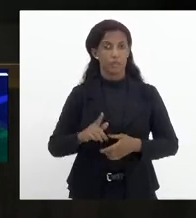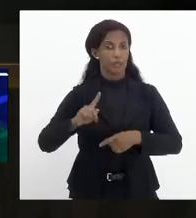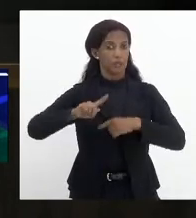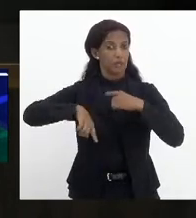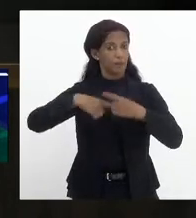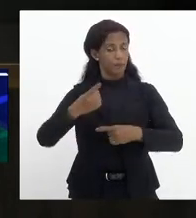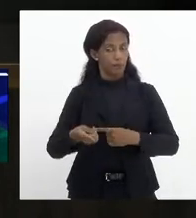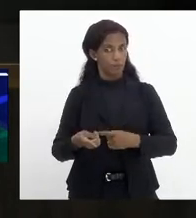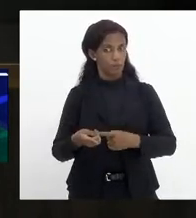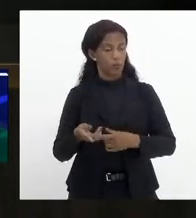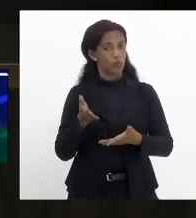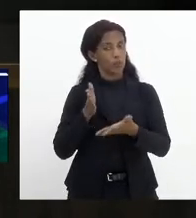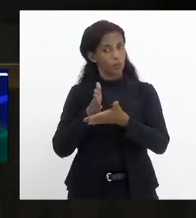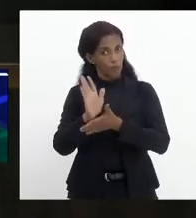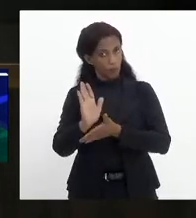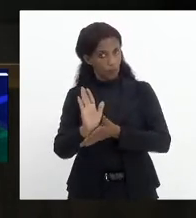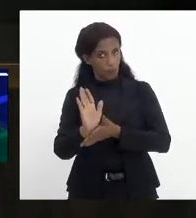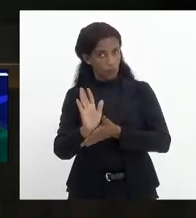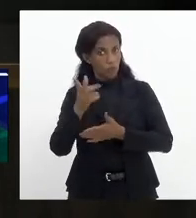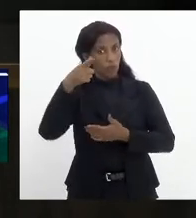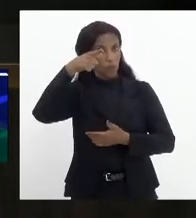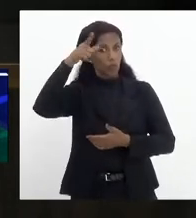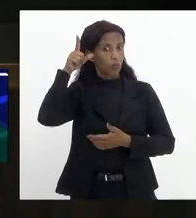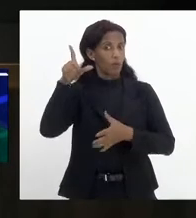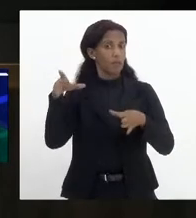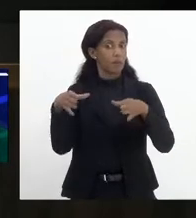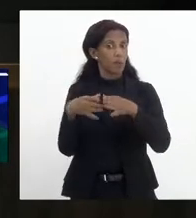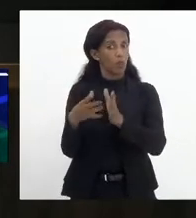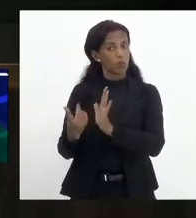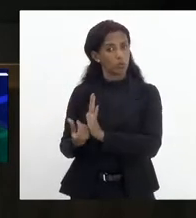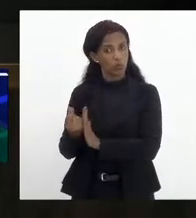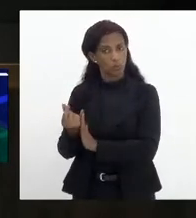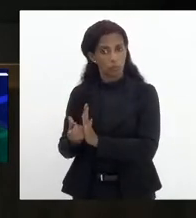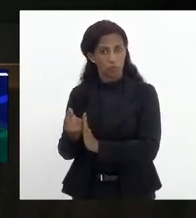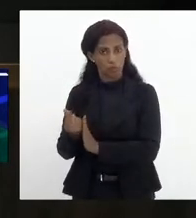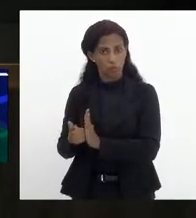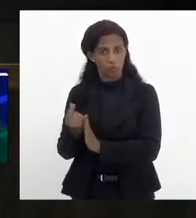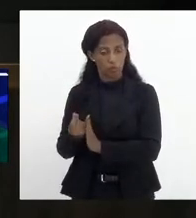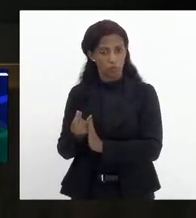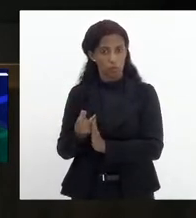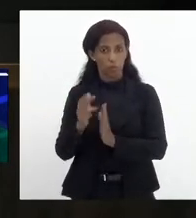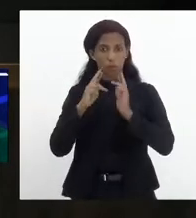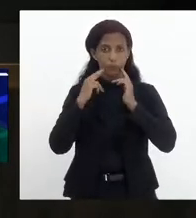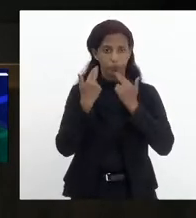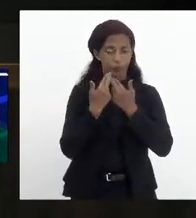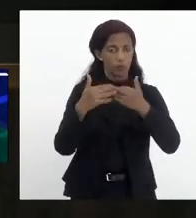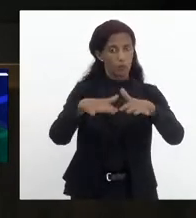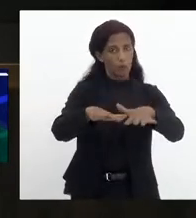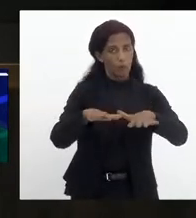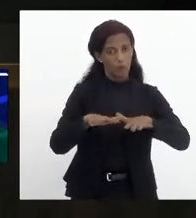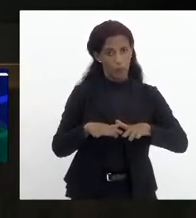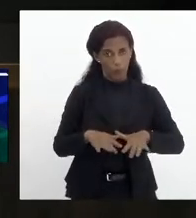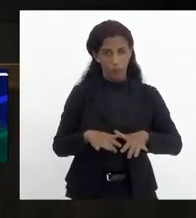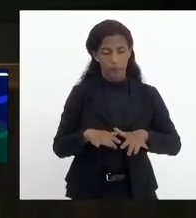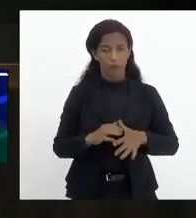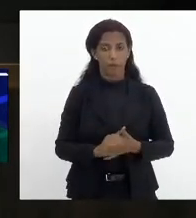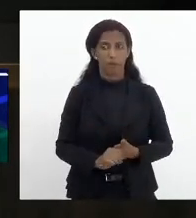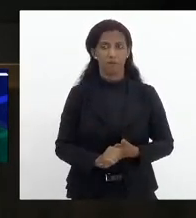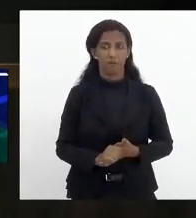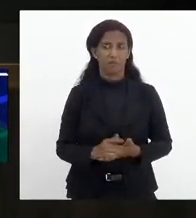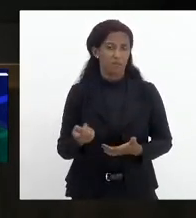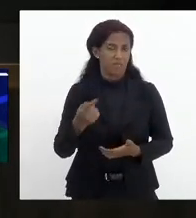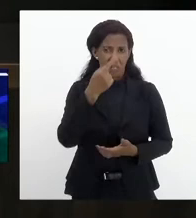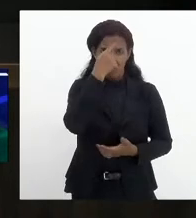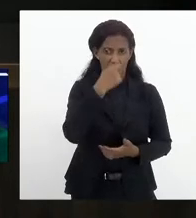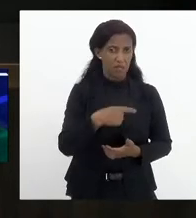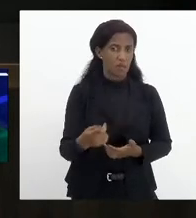depois de aprovado, o Luiz Paulo vai fazer pela Comissão de Tributação audiências públicas. Não vamos fazer na primeira semana agora,